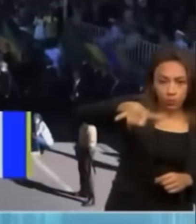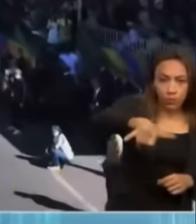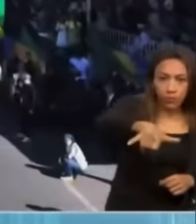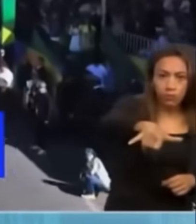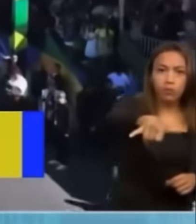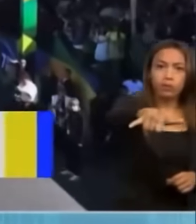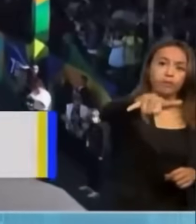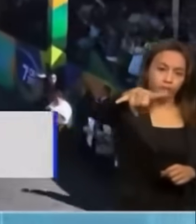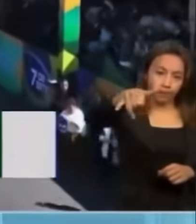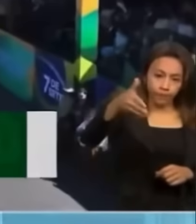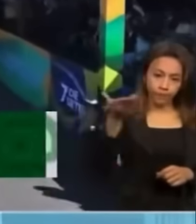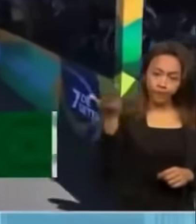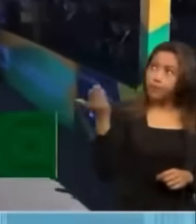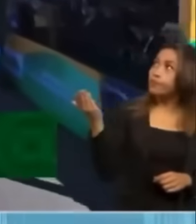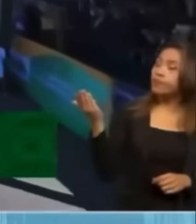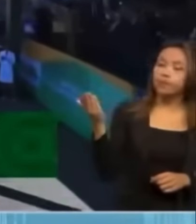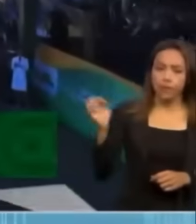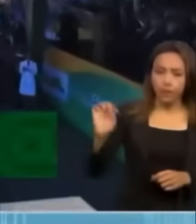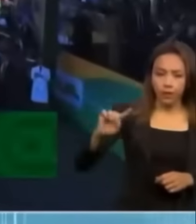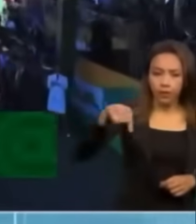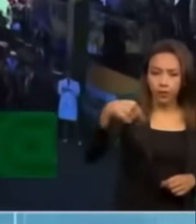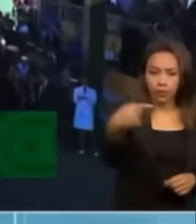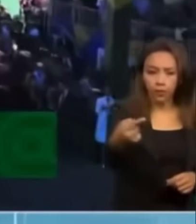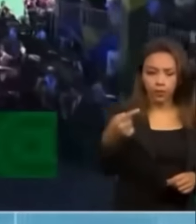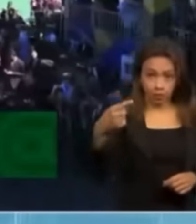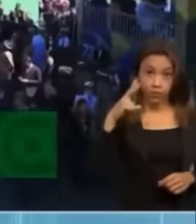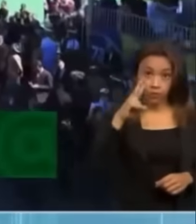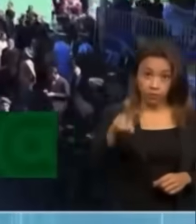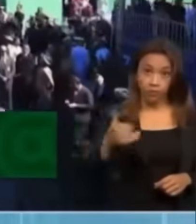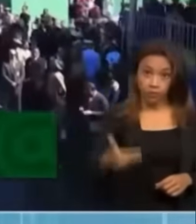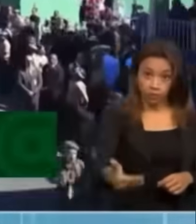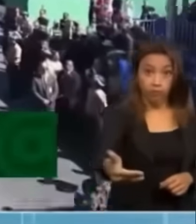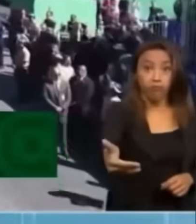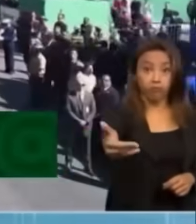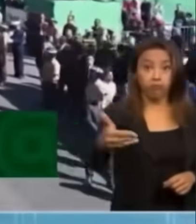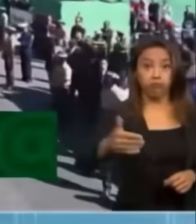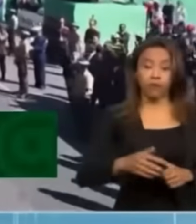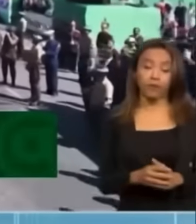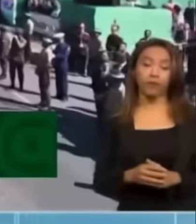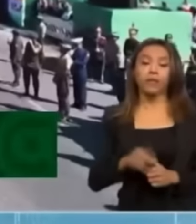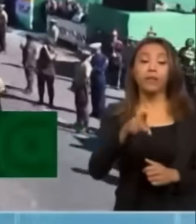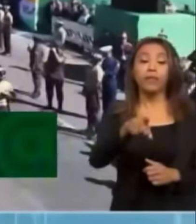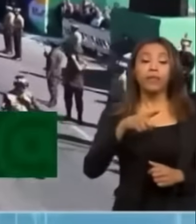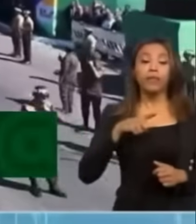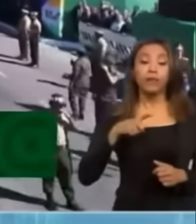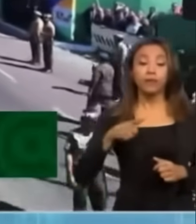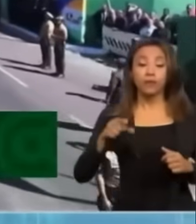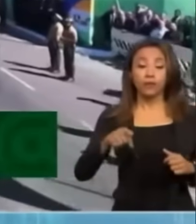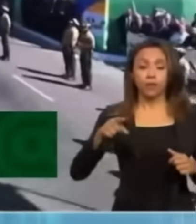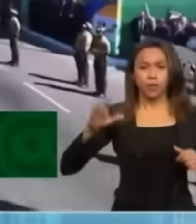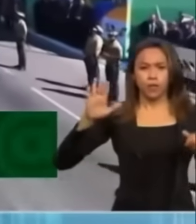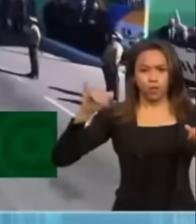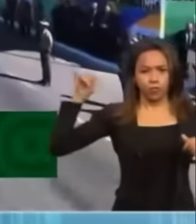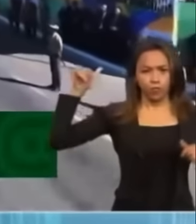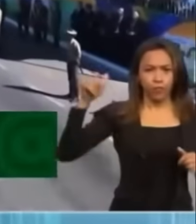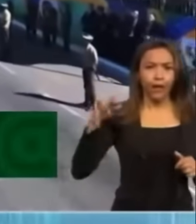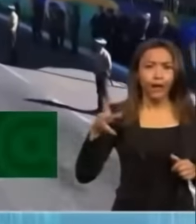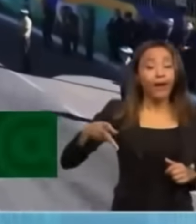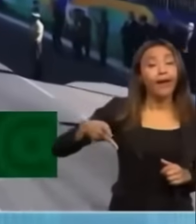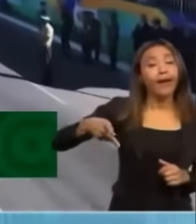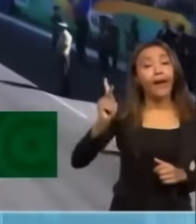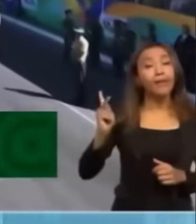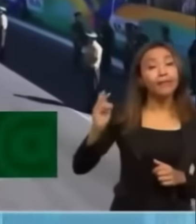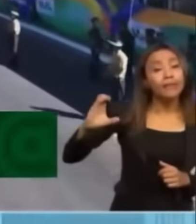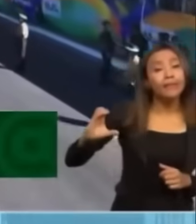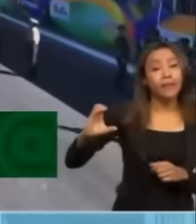depois da intensa politização, ou bolsonarização, como quiser. Mas você, eu acho que passa a ter uma festa com um caráter mais